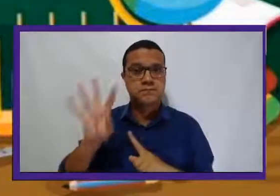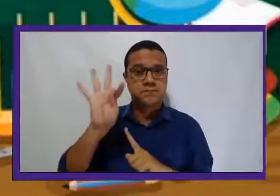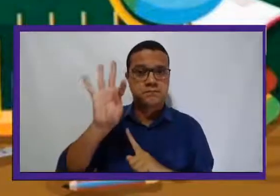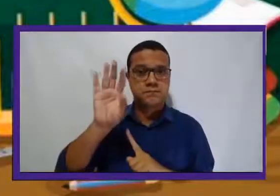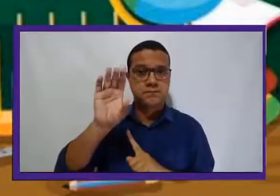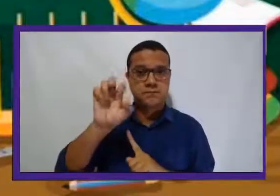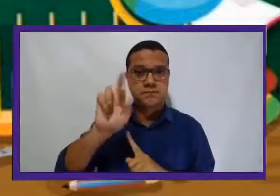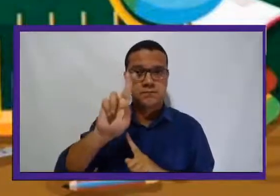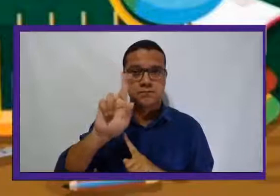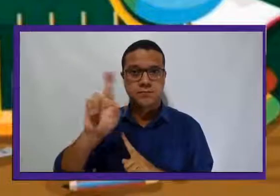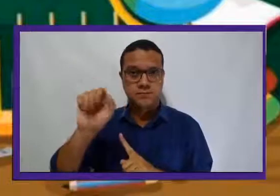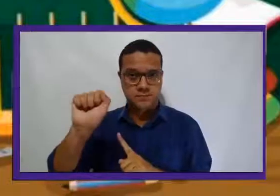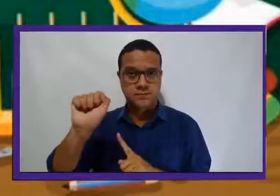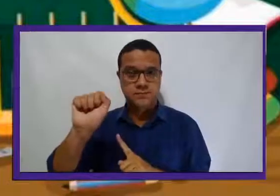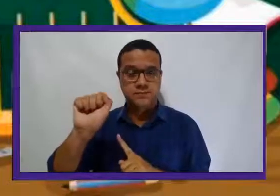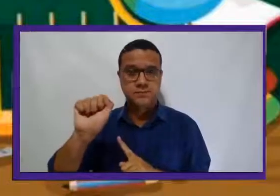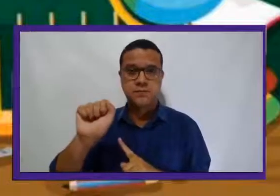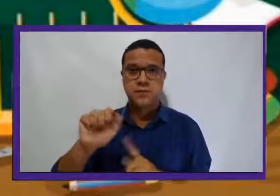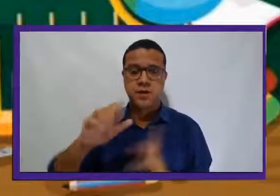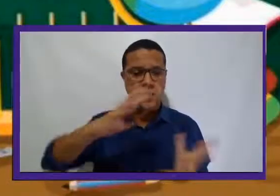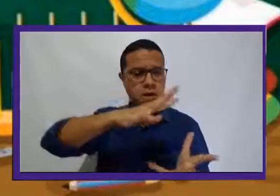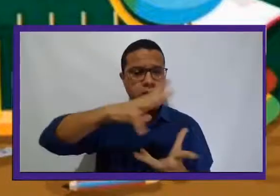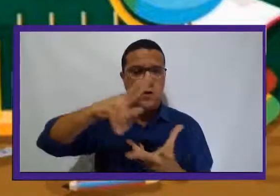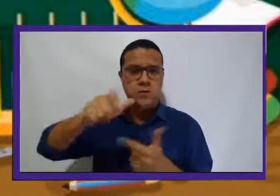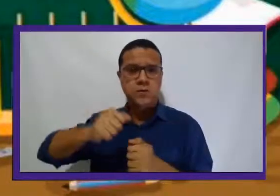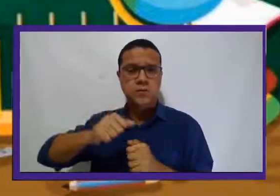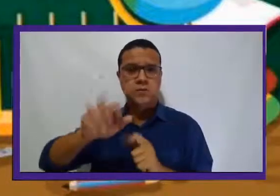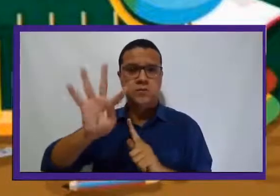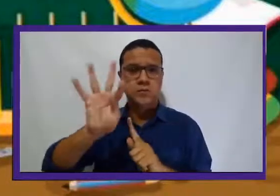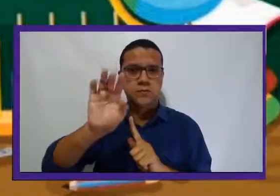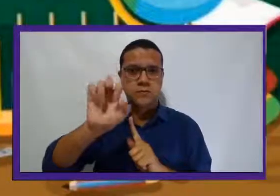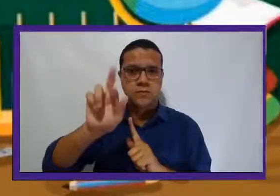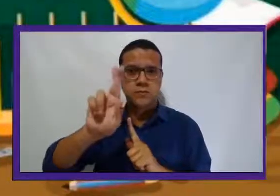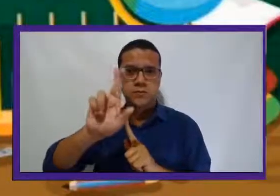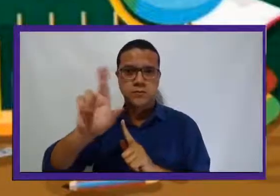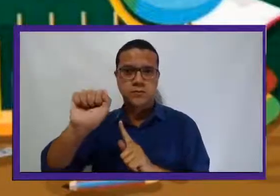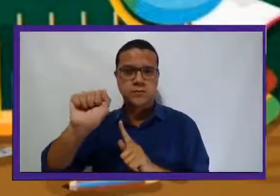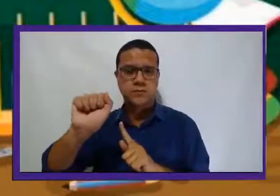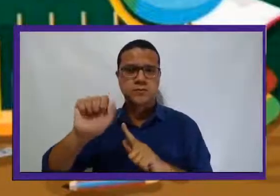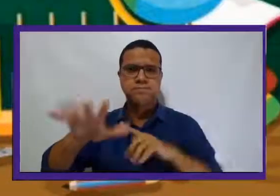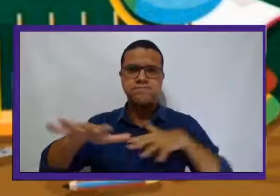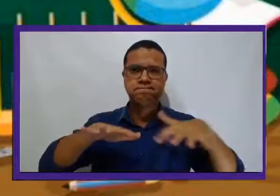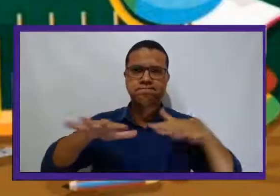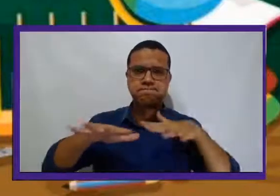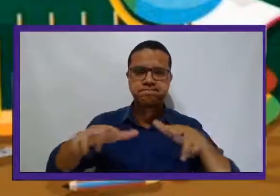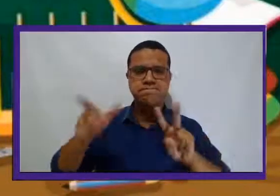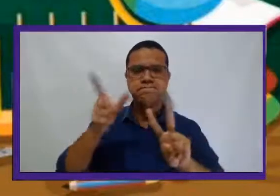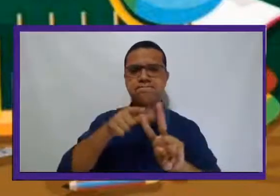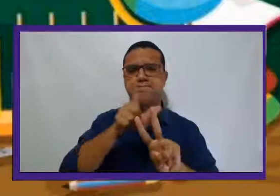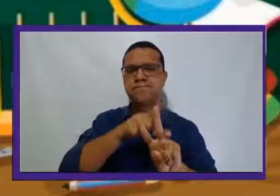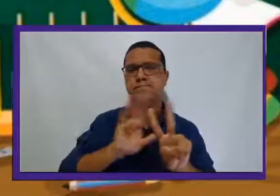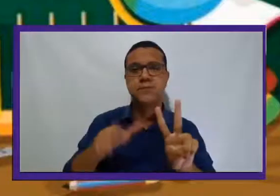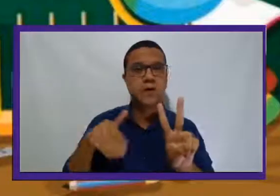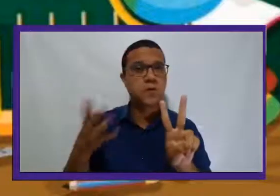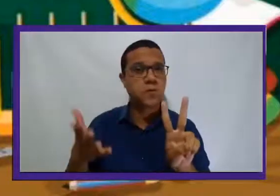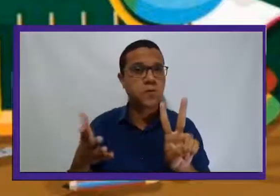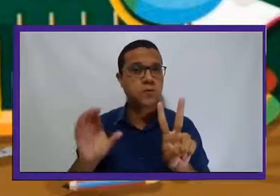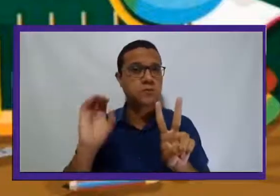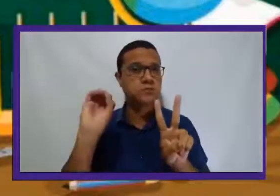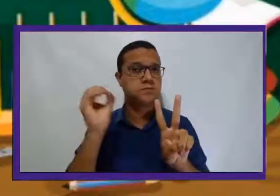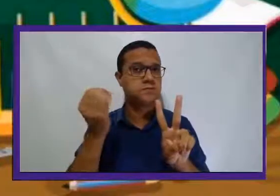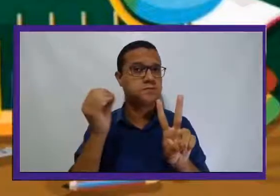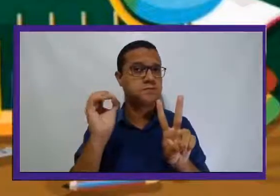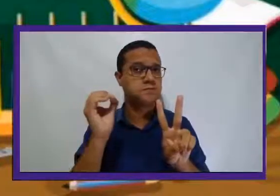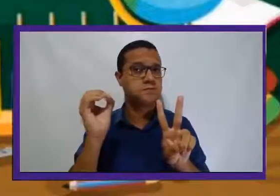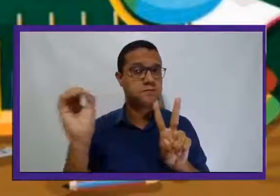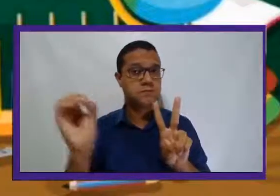Planeta Terra E o planeta Terra Ele faz dois Movimentos Então qual é o movimento Em que o planeta Terra